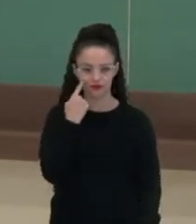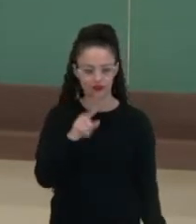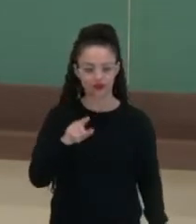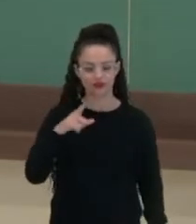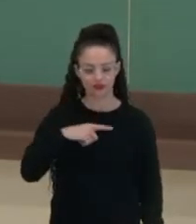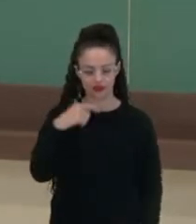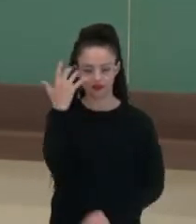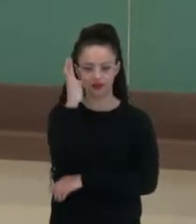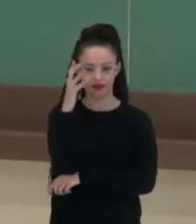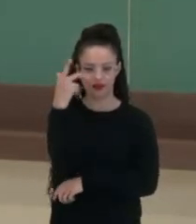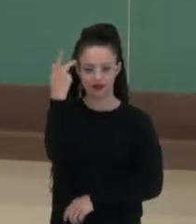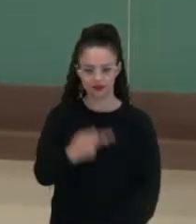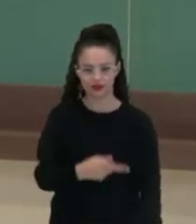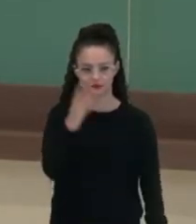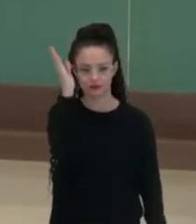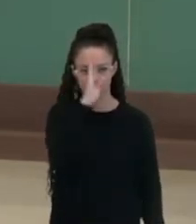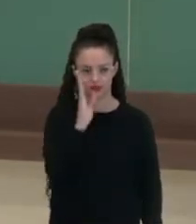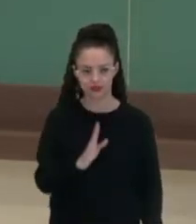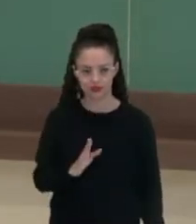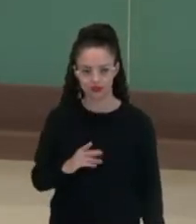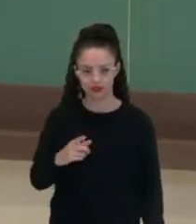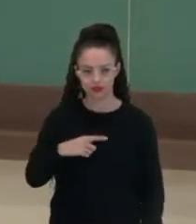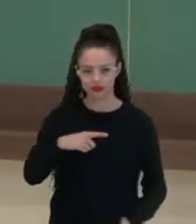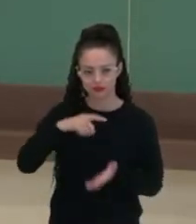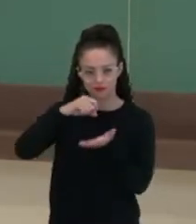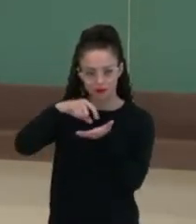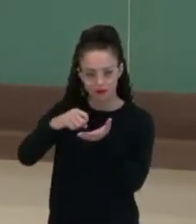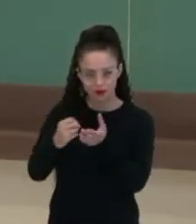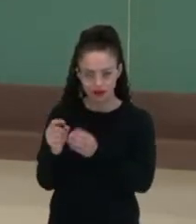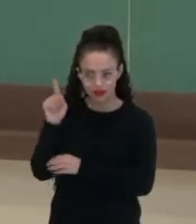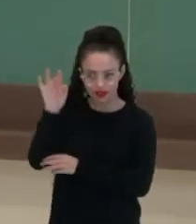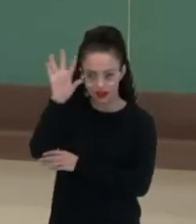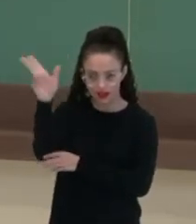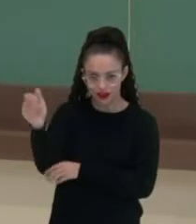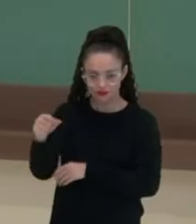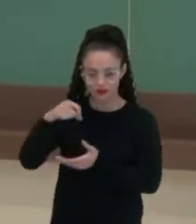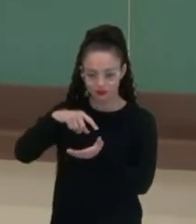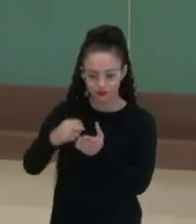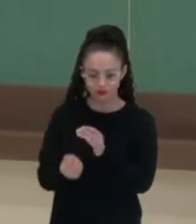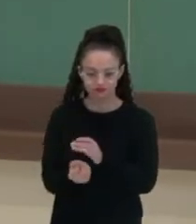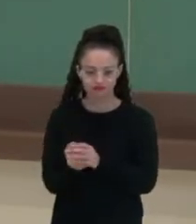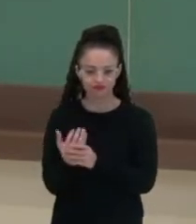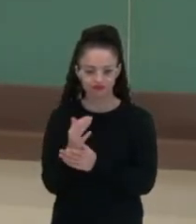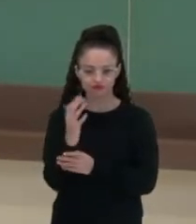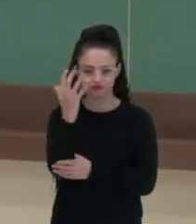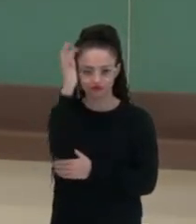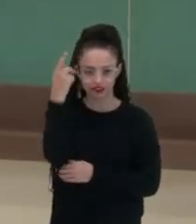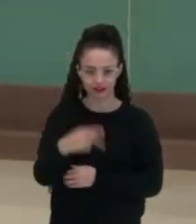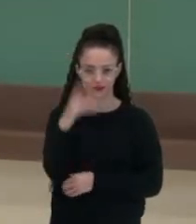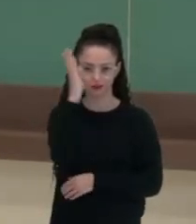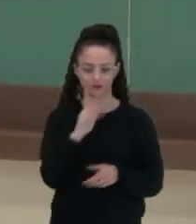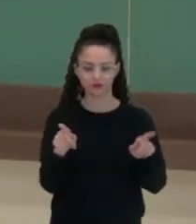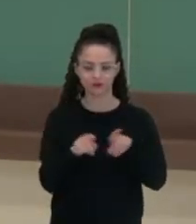baobás aqui no nosso país. Então as sementinhas que germinaram lá na África também estão germinando aqui no Brasil.